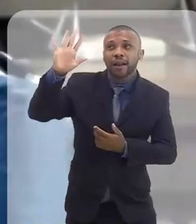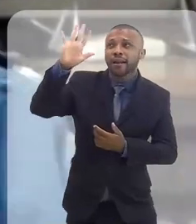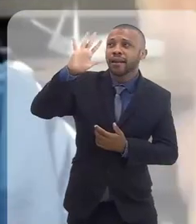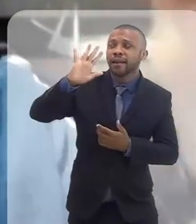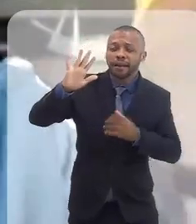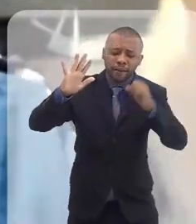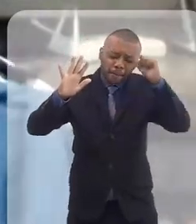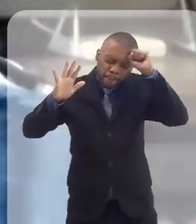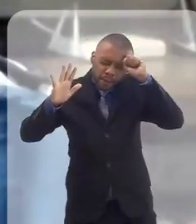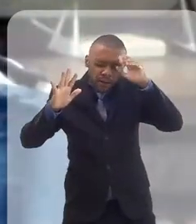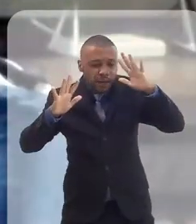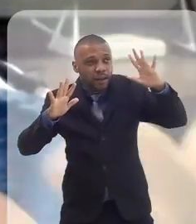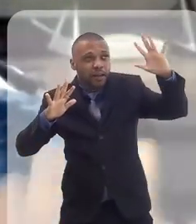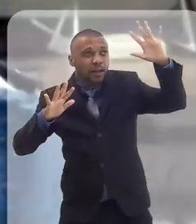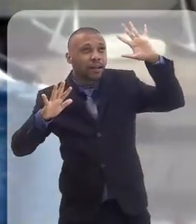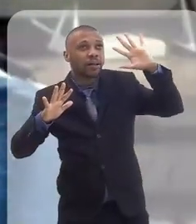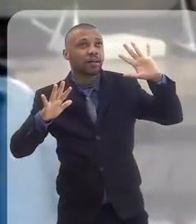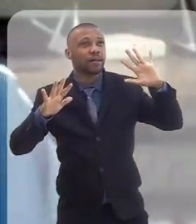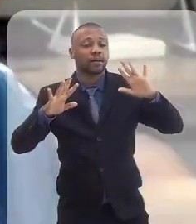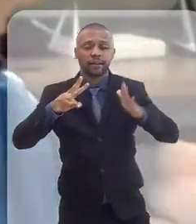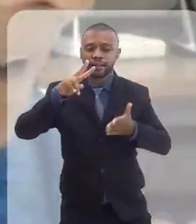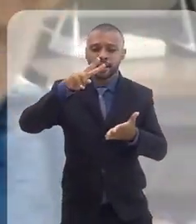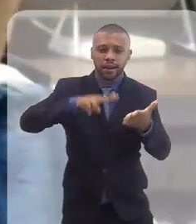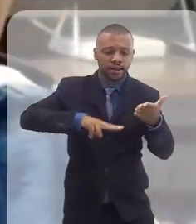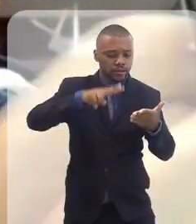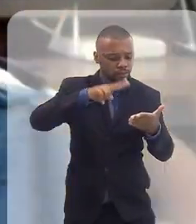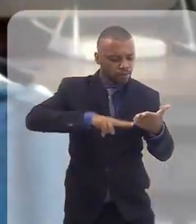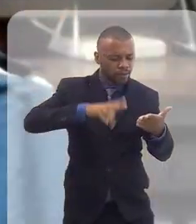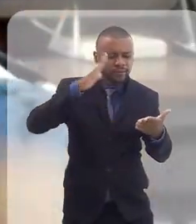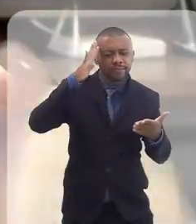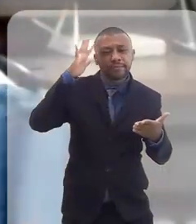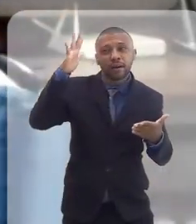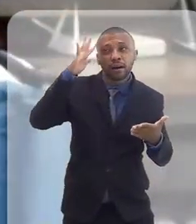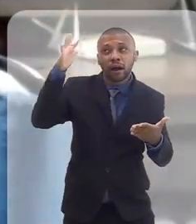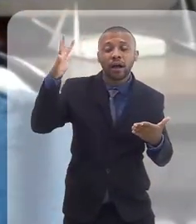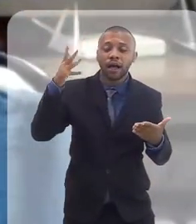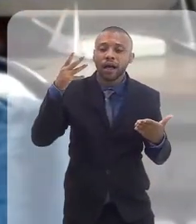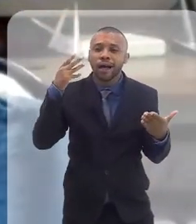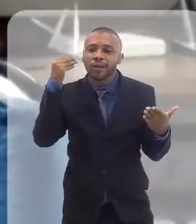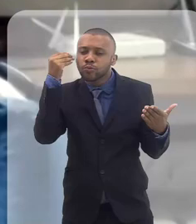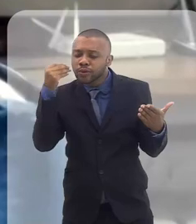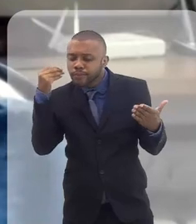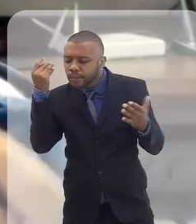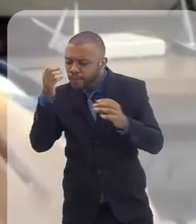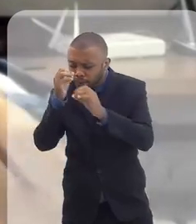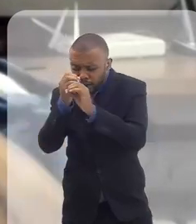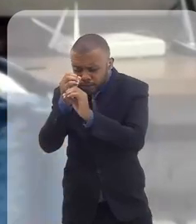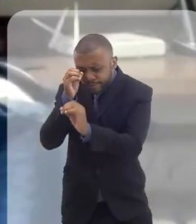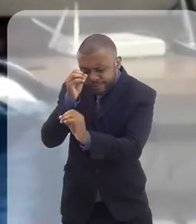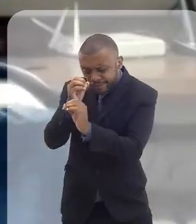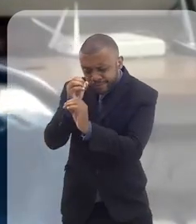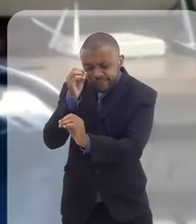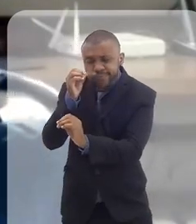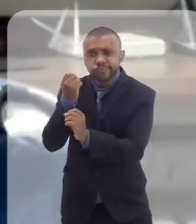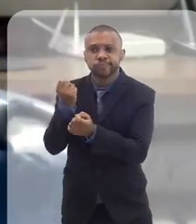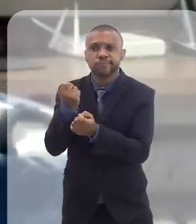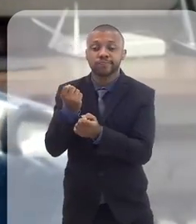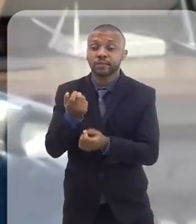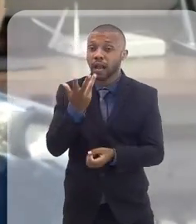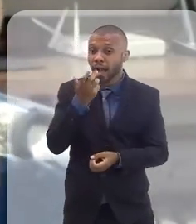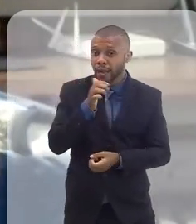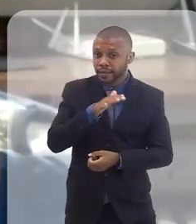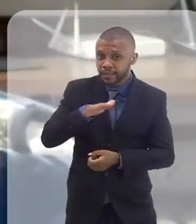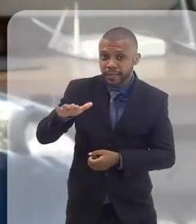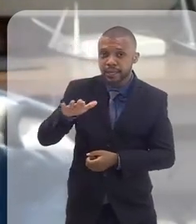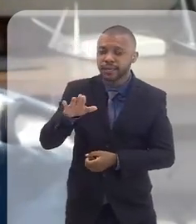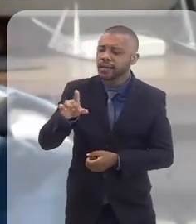viajar, viajar, imaginar, imaginar na leitura, imaginar no experimento.